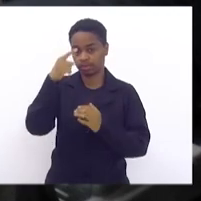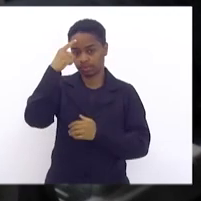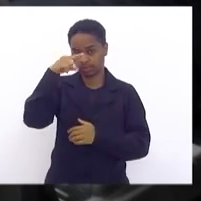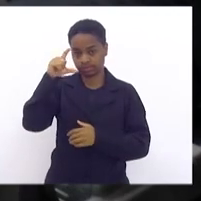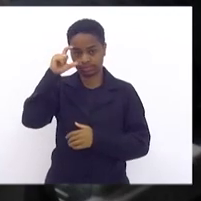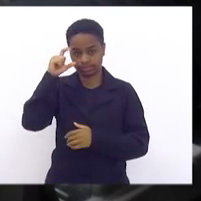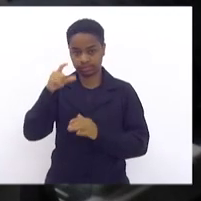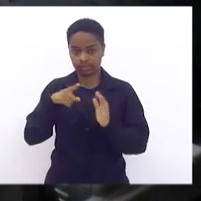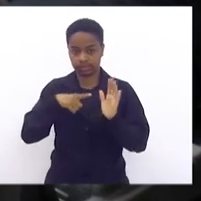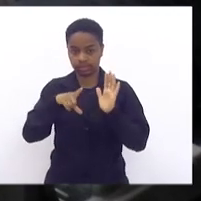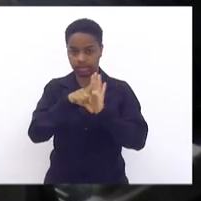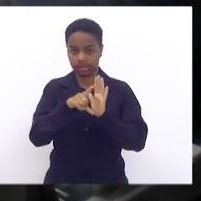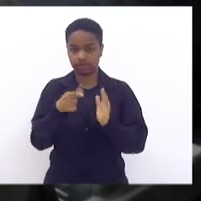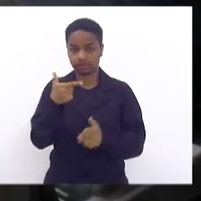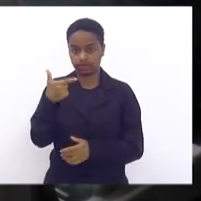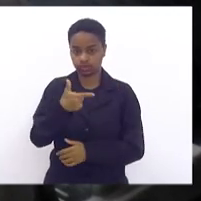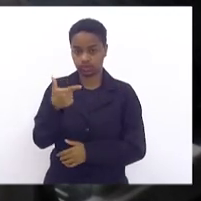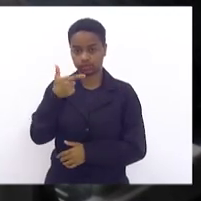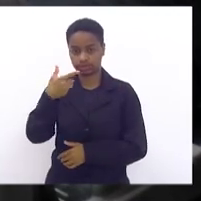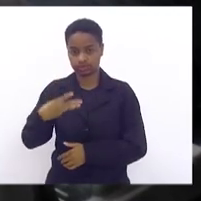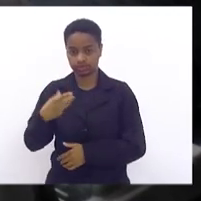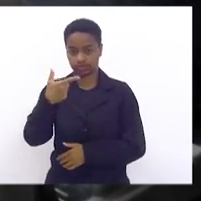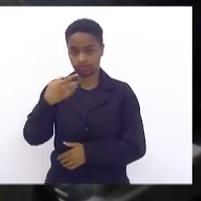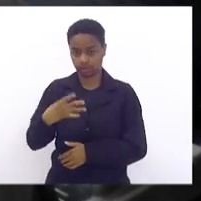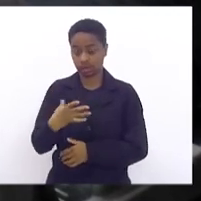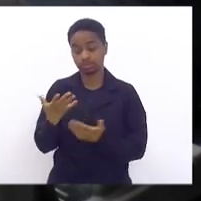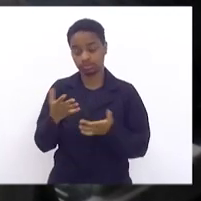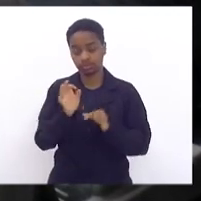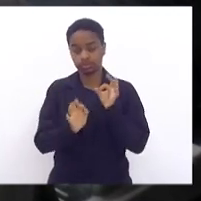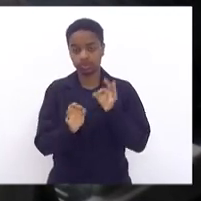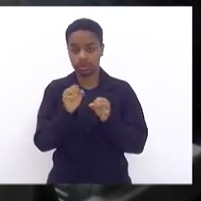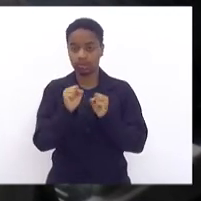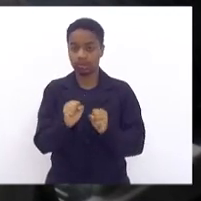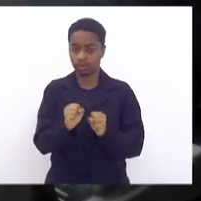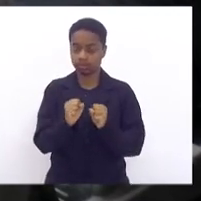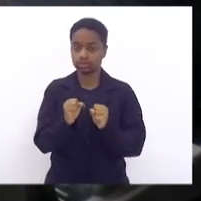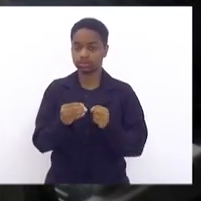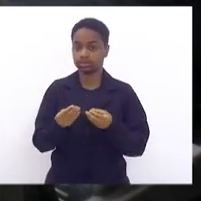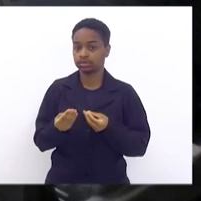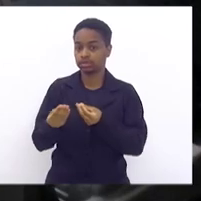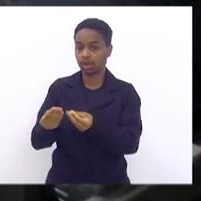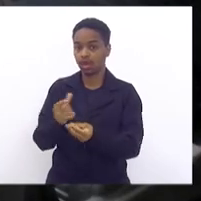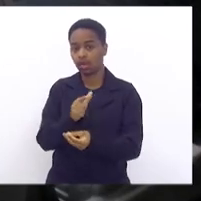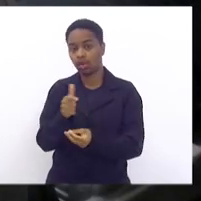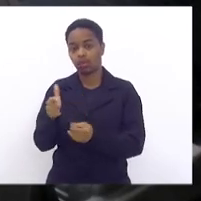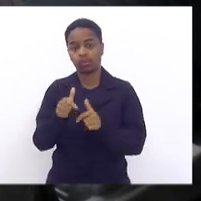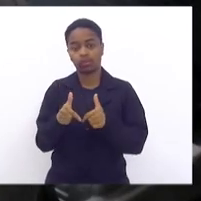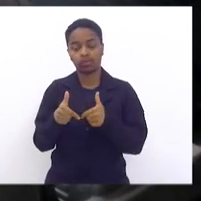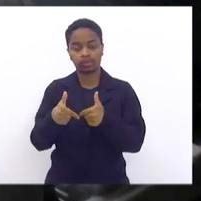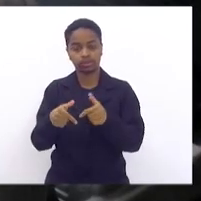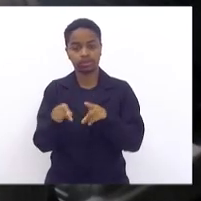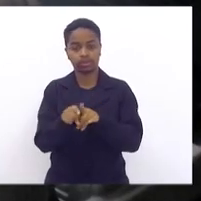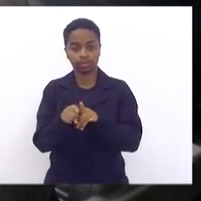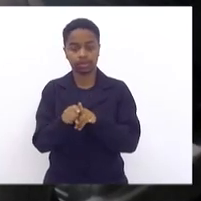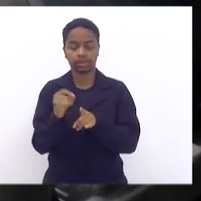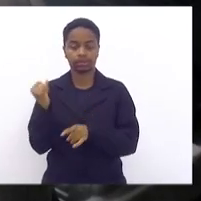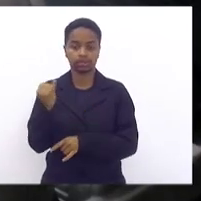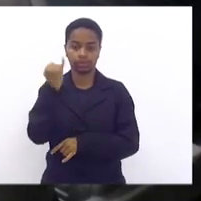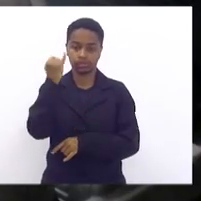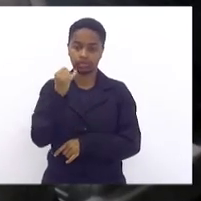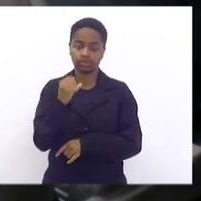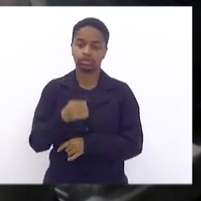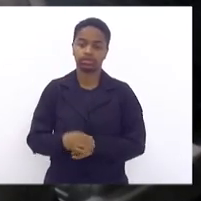da Penha, artigos 22, 23 e 24, o juiz pode dar outras medidas que sejam importantes